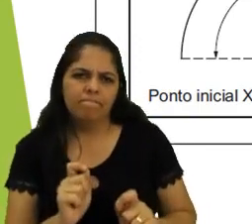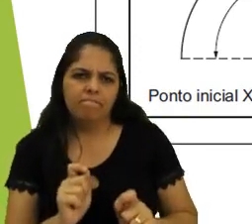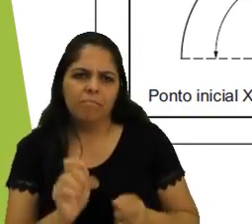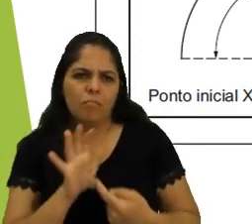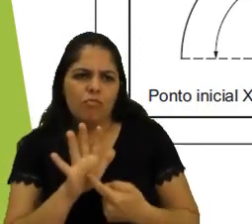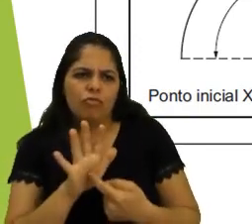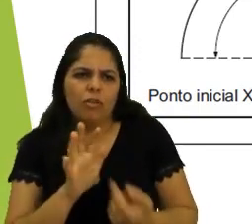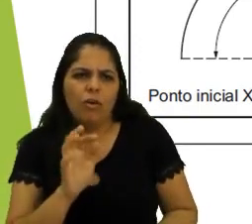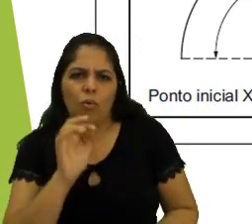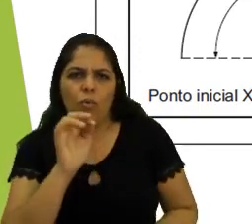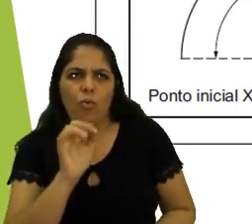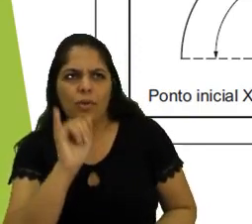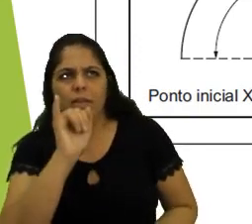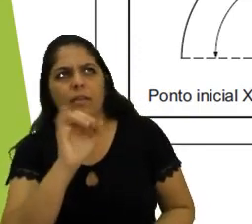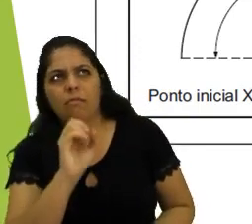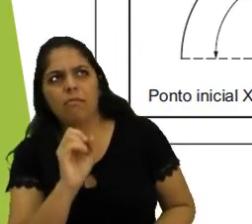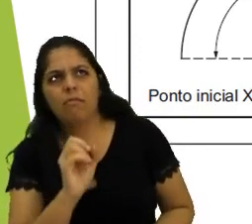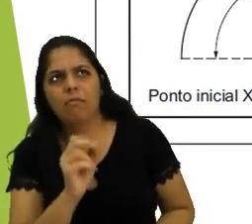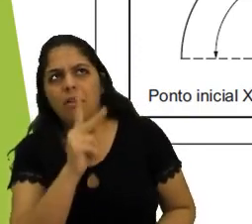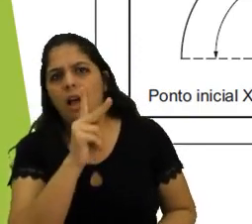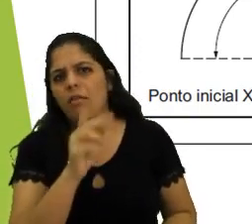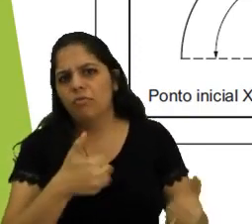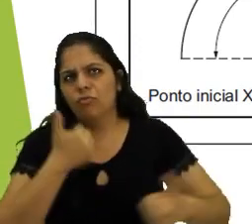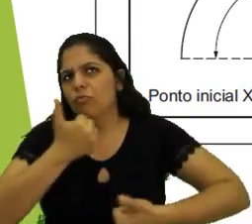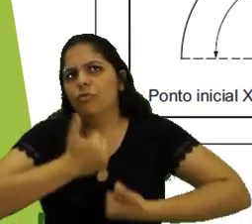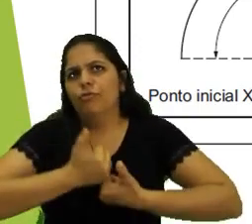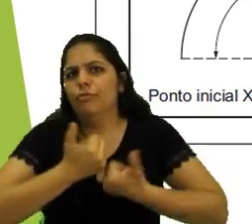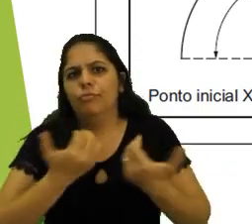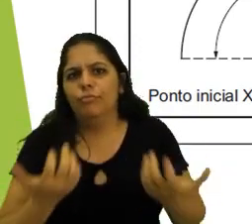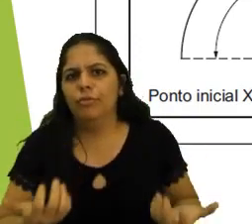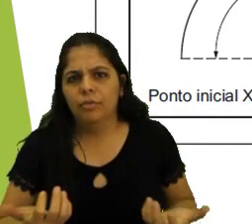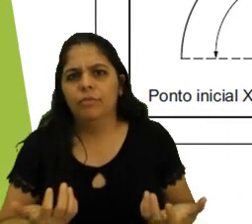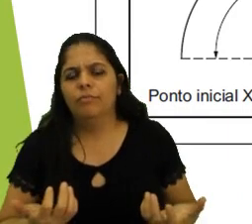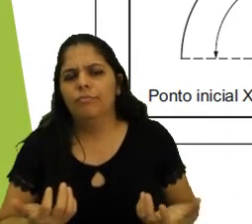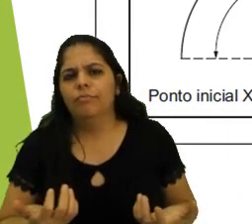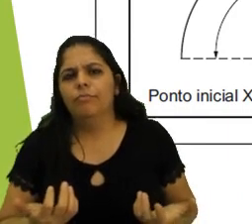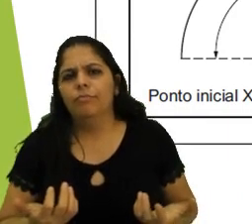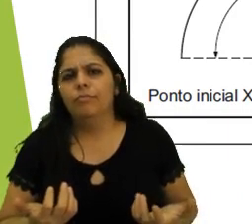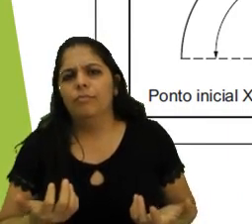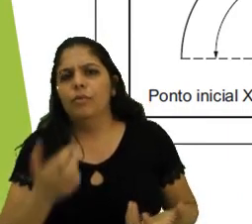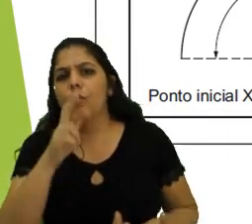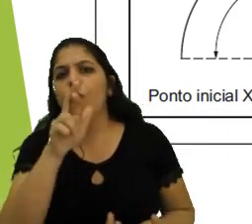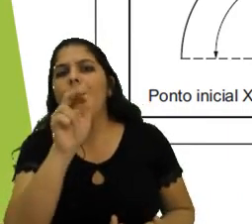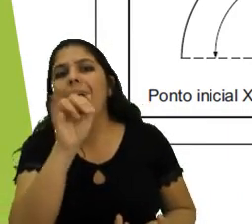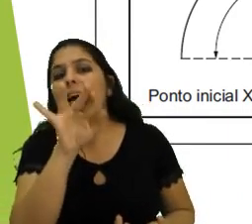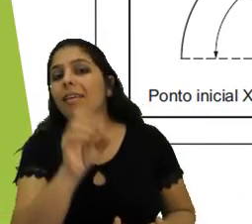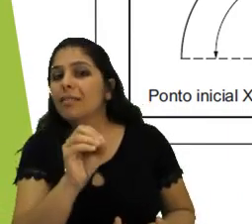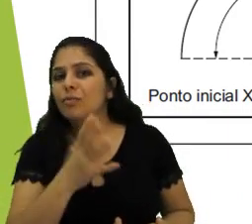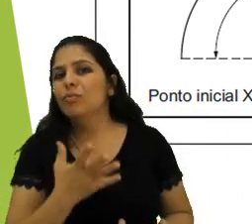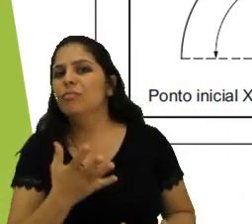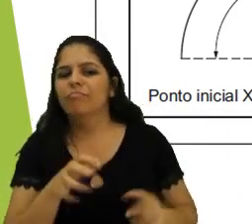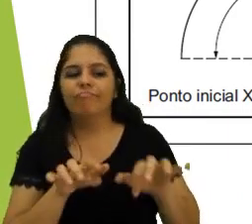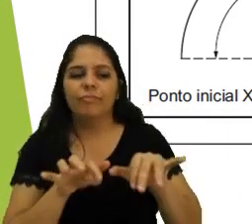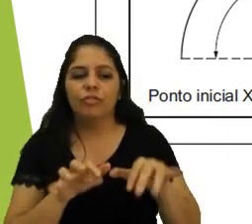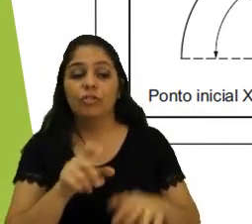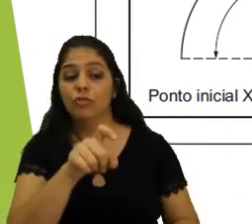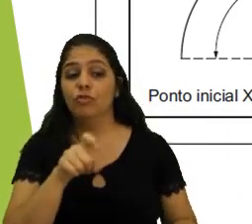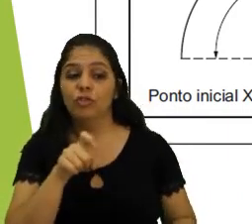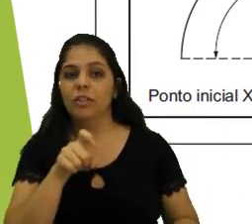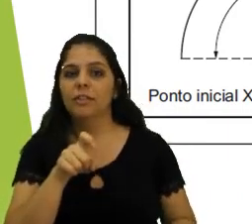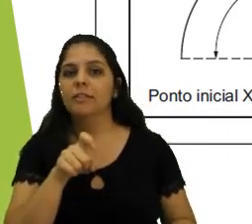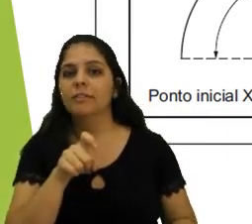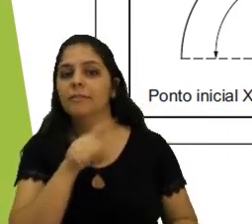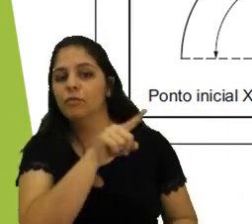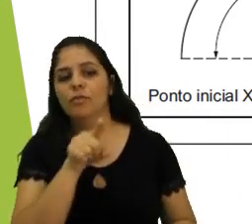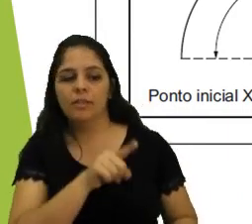o K, substituindo pelo caso do raio aqui, né? Então, eu digito X, o Z, a coordenada